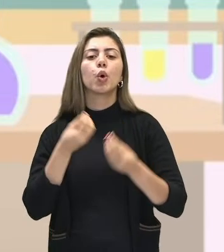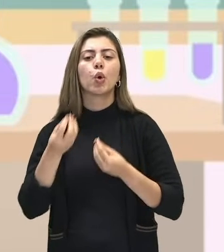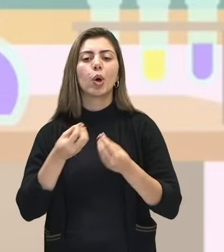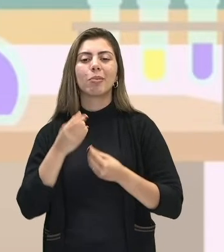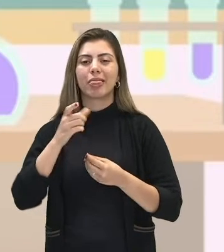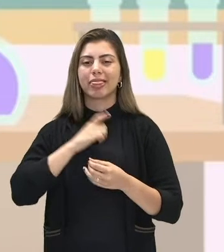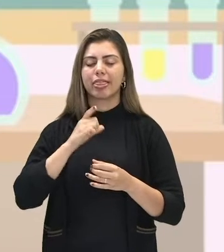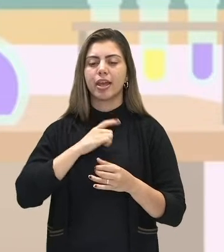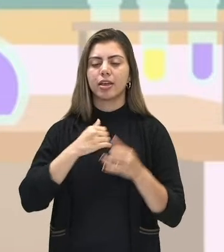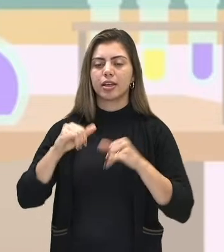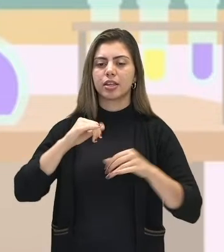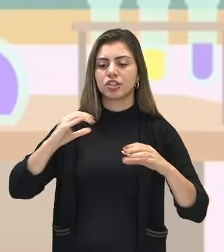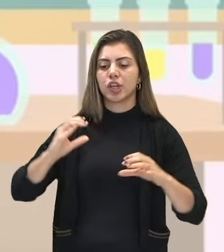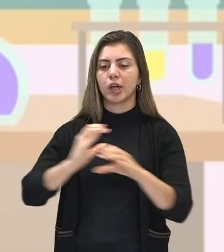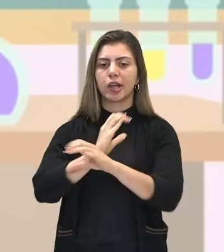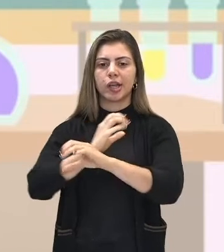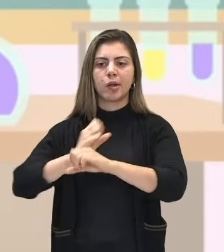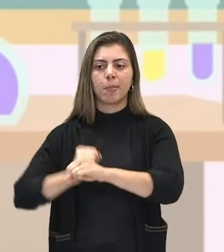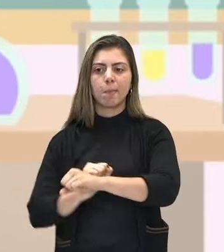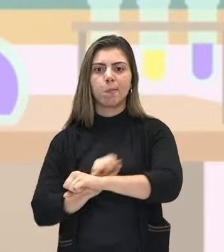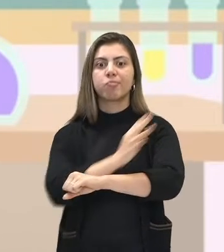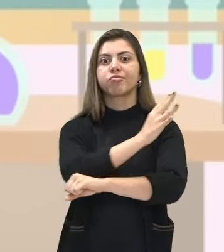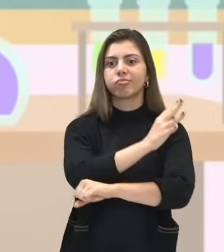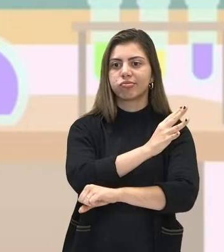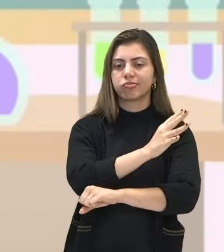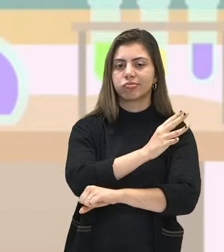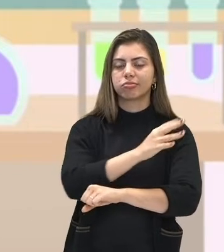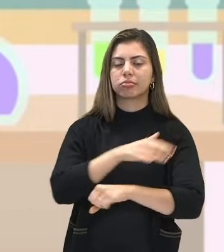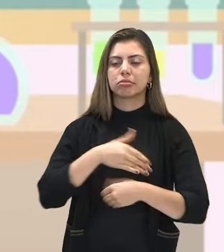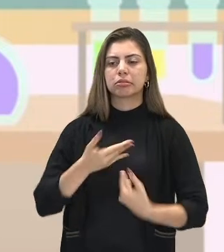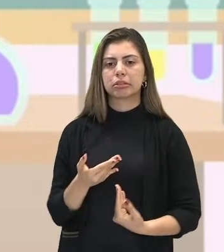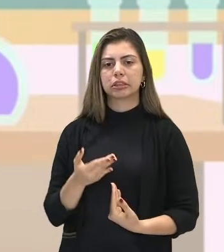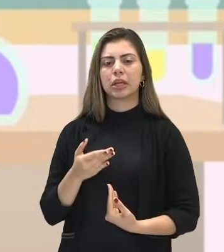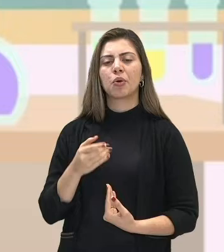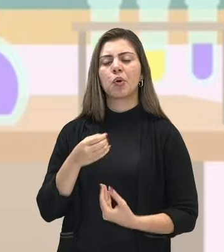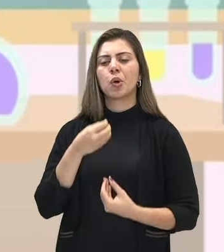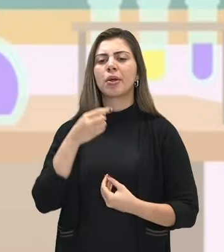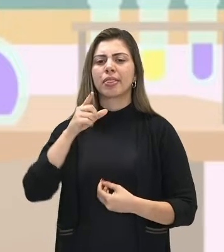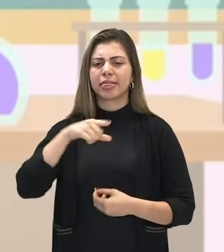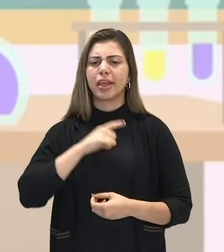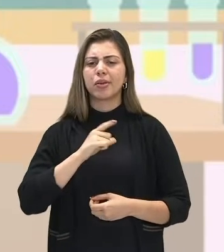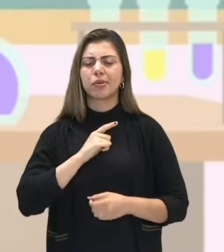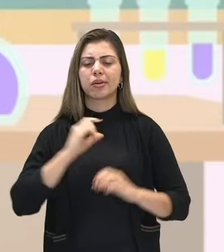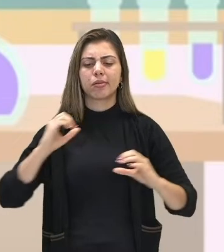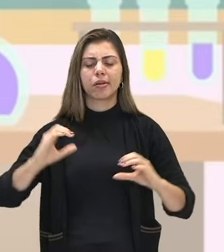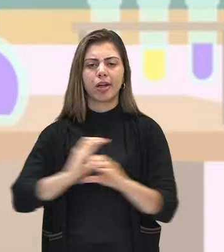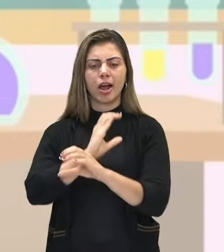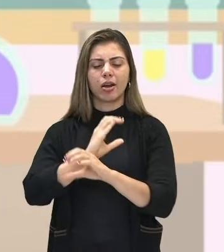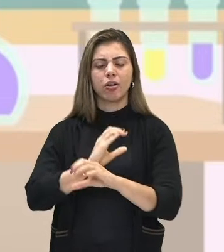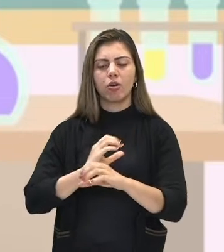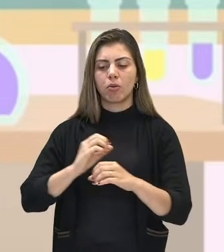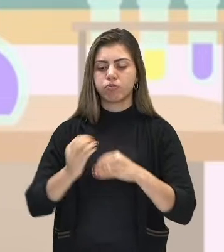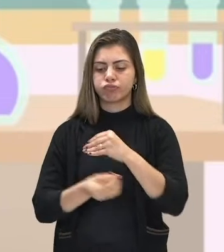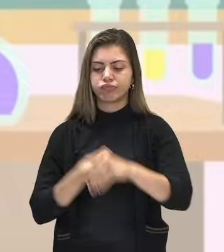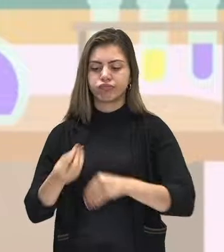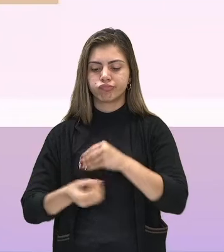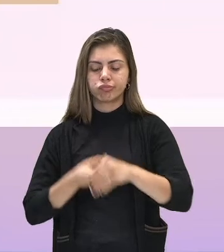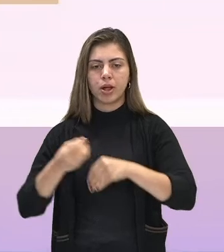muito calor, E esse calor que é liberado nessa reação,